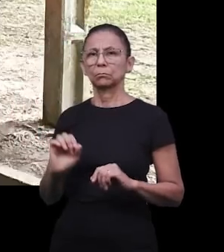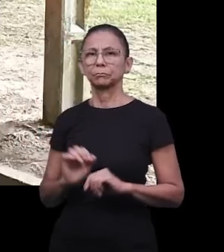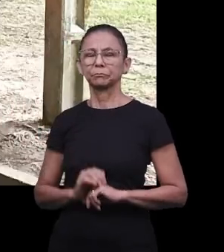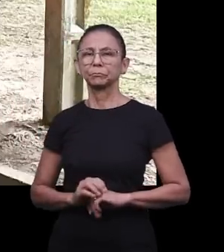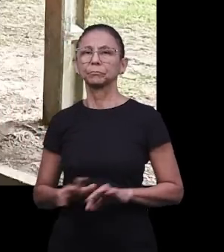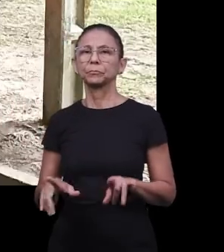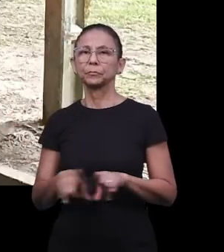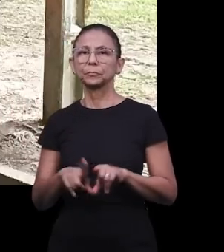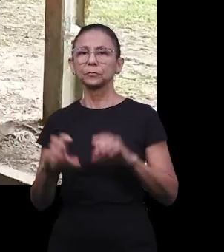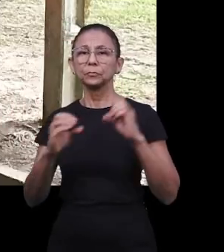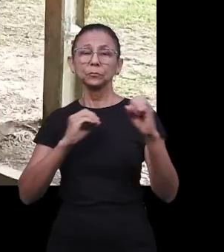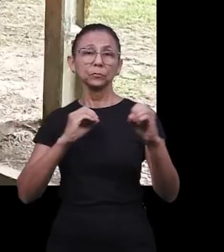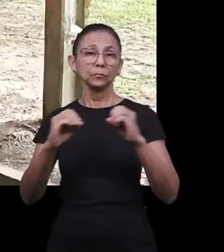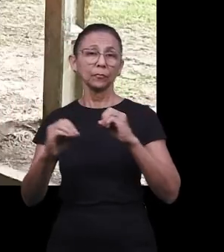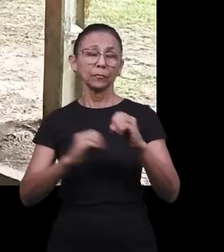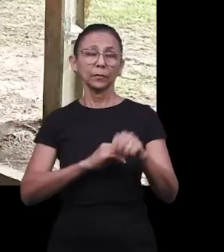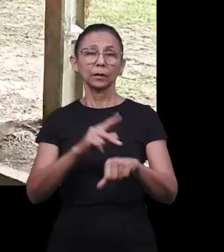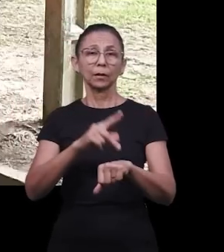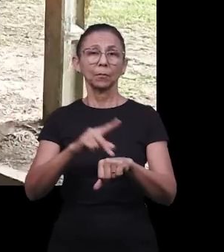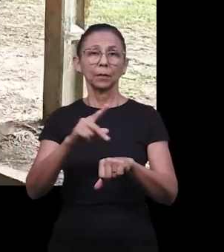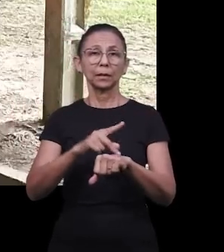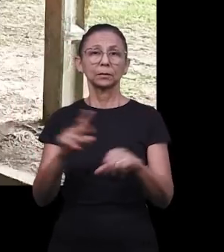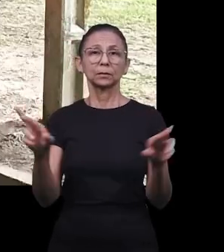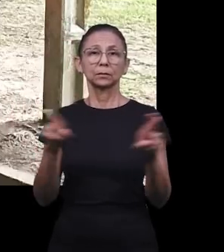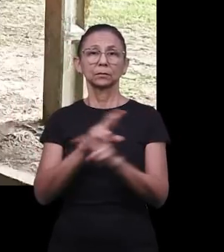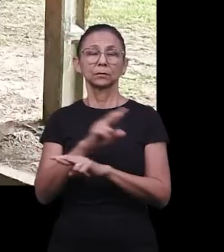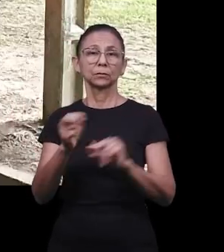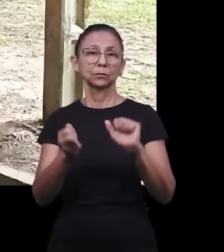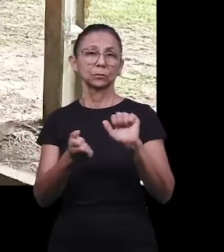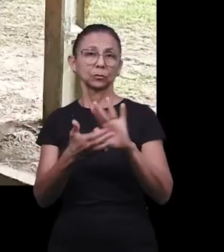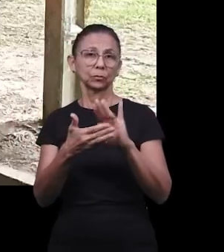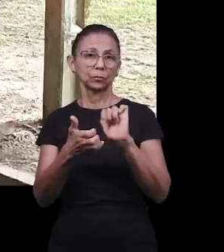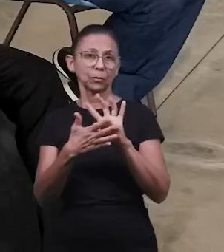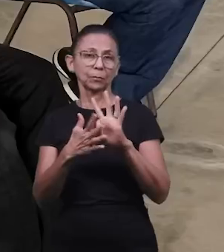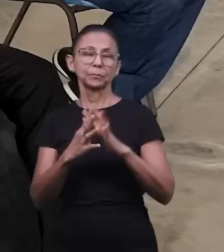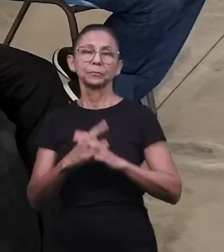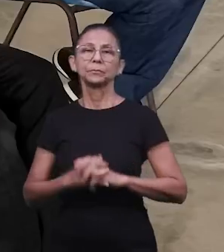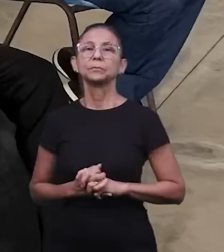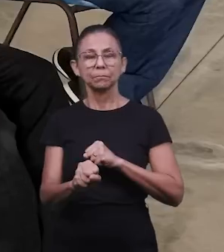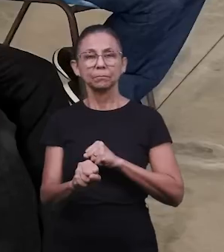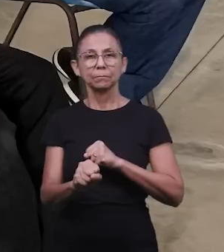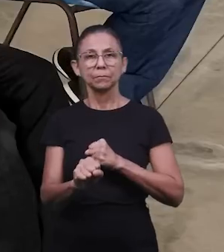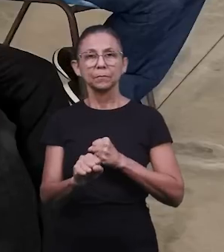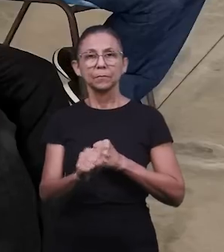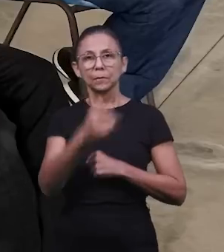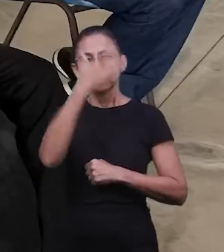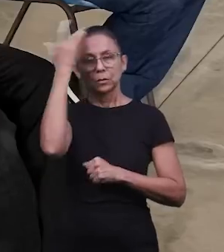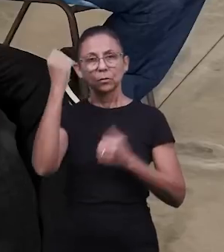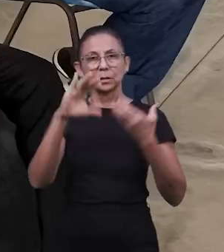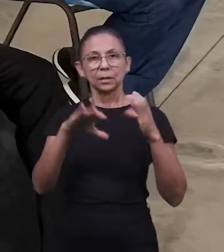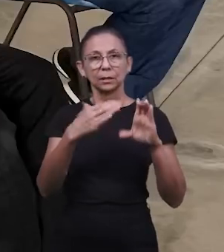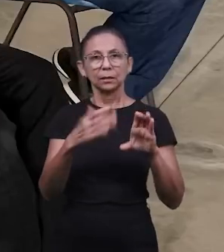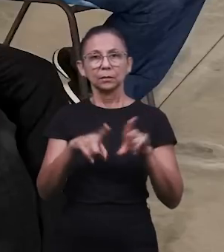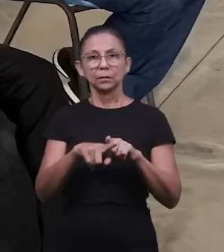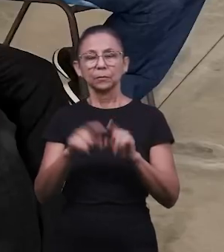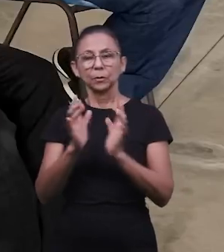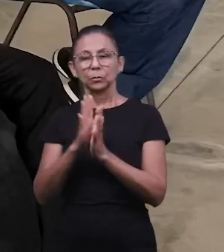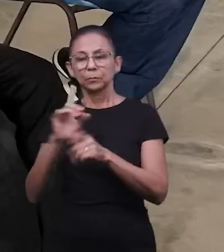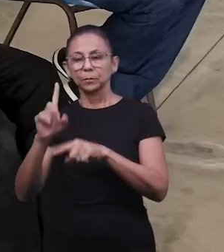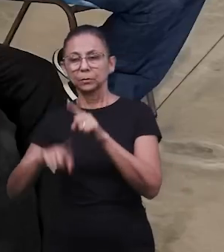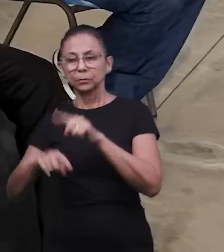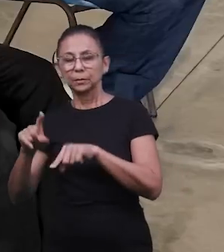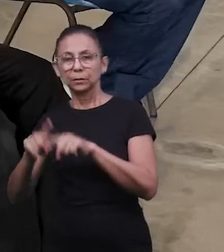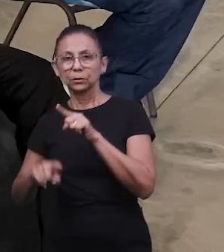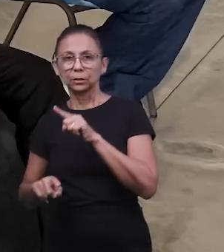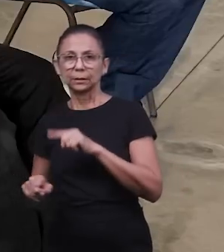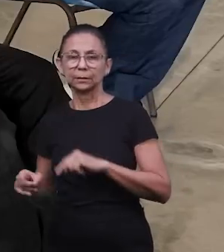da classe, ainda houve oficinas práticas relacionadas ao louvor. Por lá ainda houve um seminário para principiantes com a presença